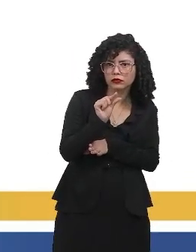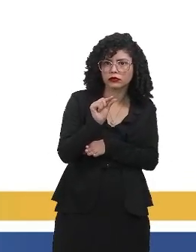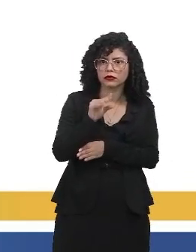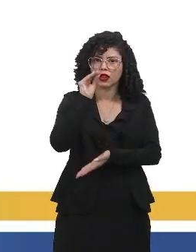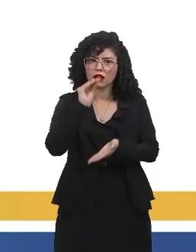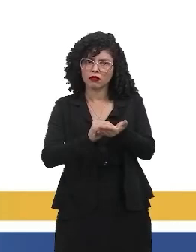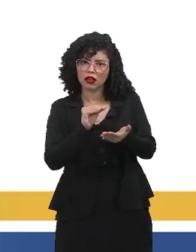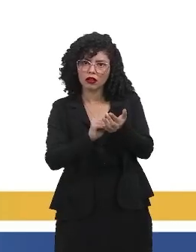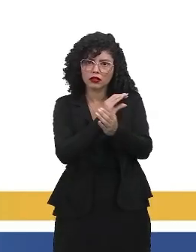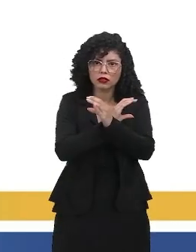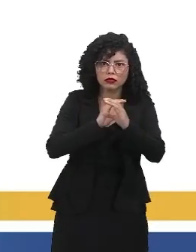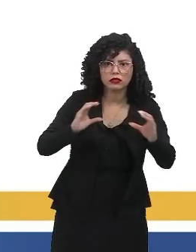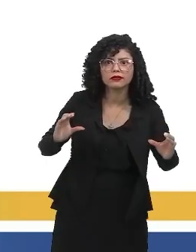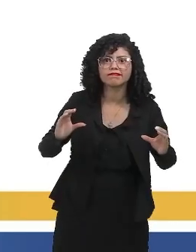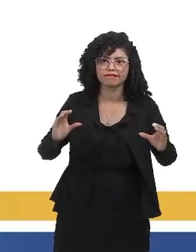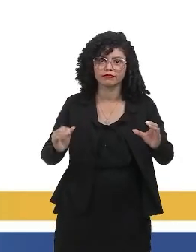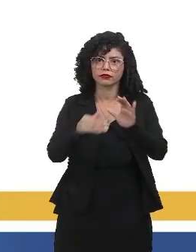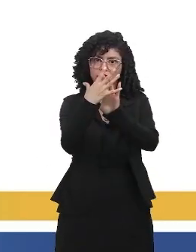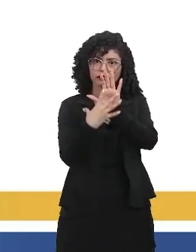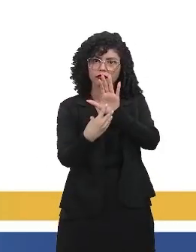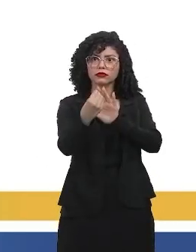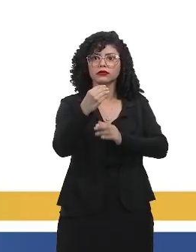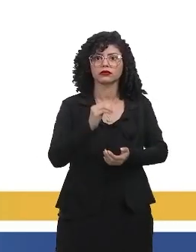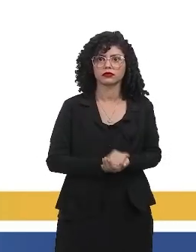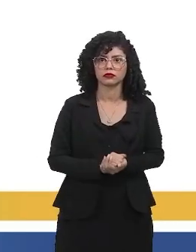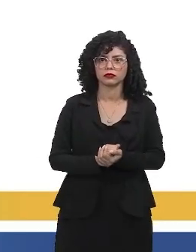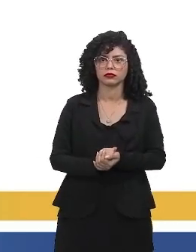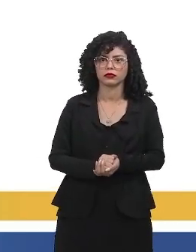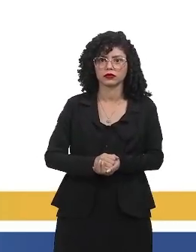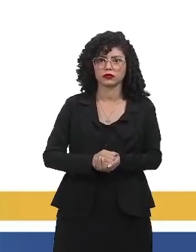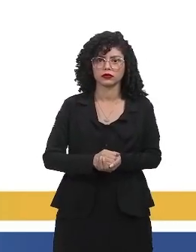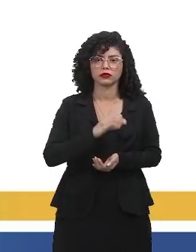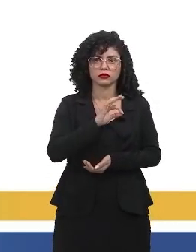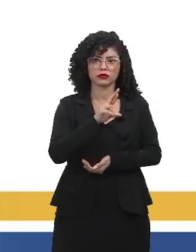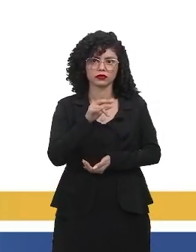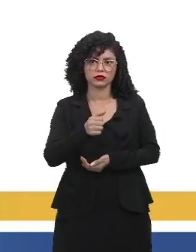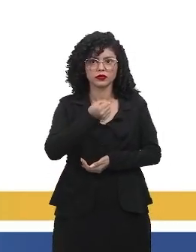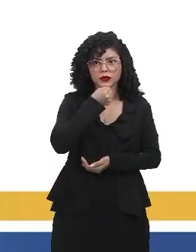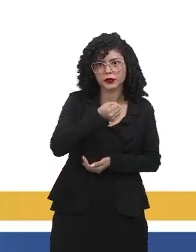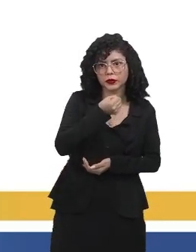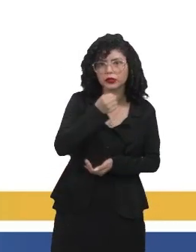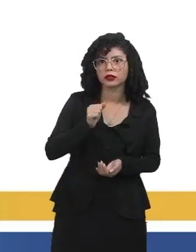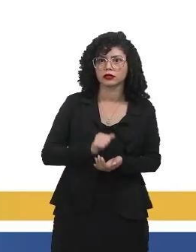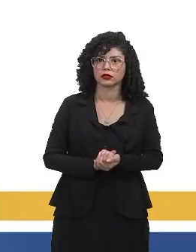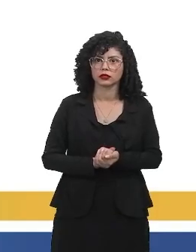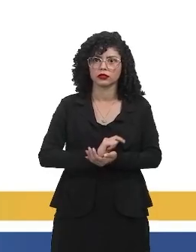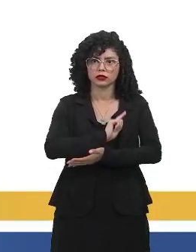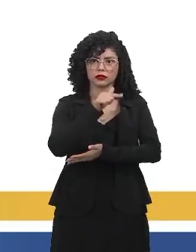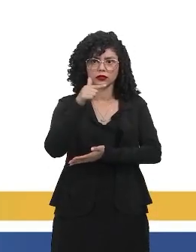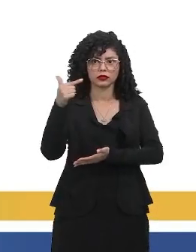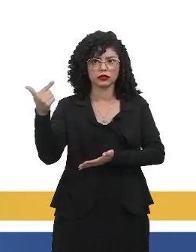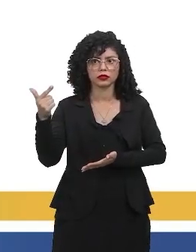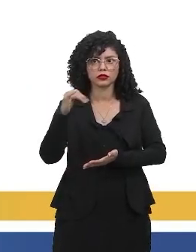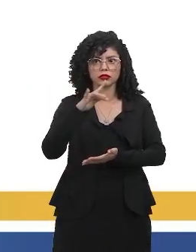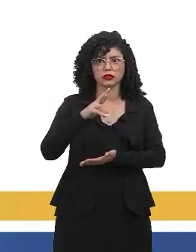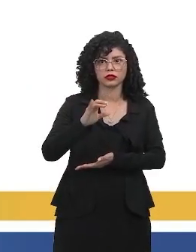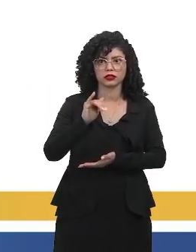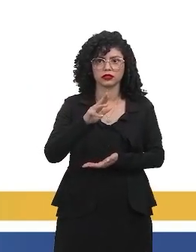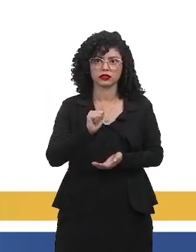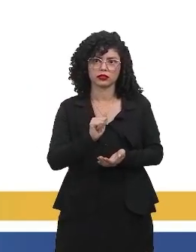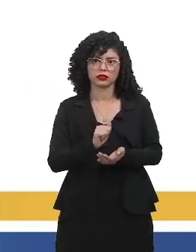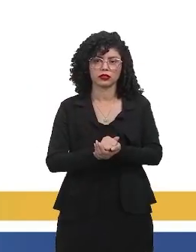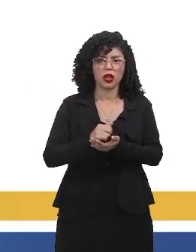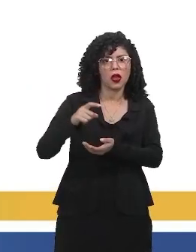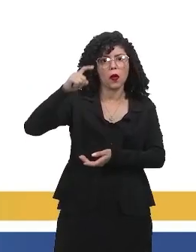certas desconfianças que se refletiram em órgãos de imprensa e em círculos intelectuais e